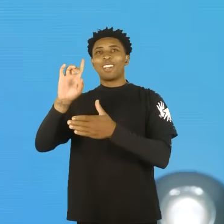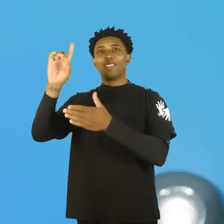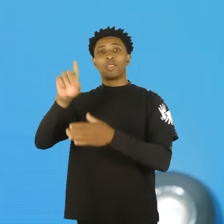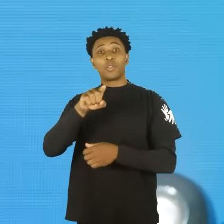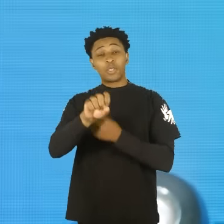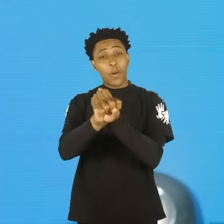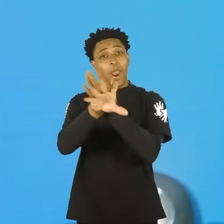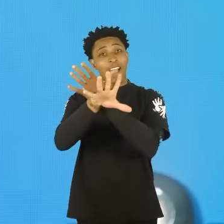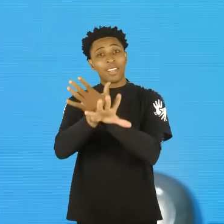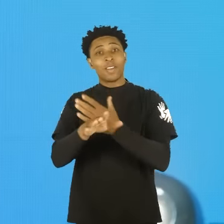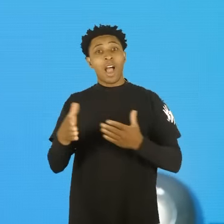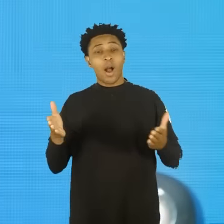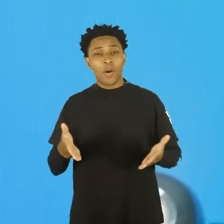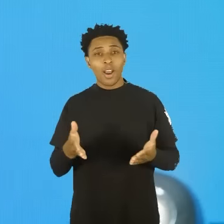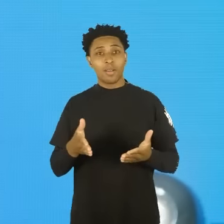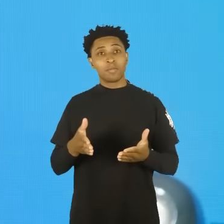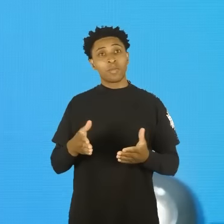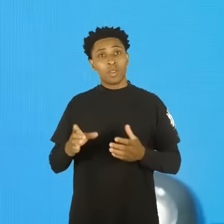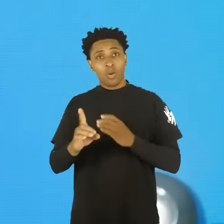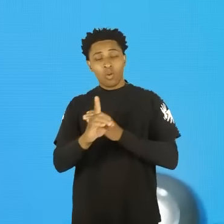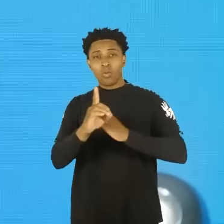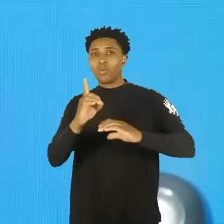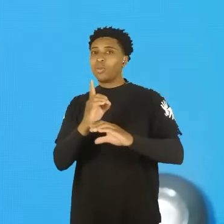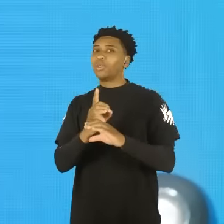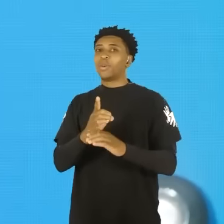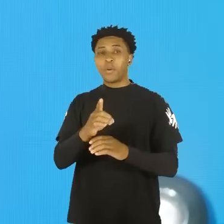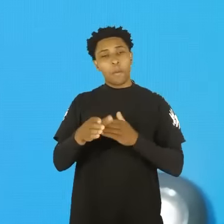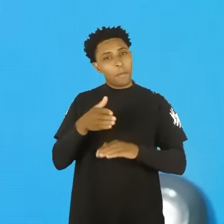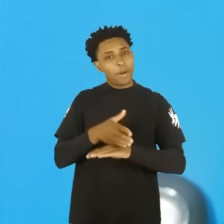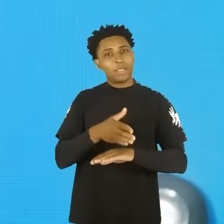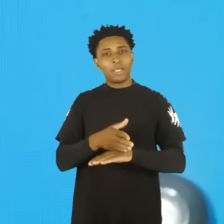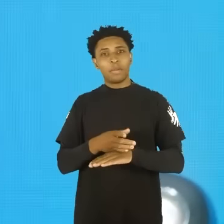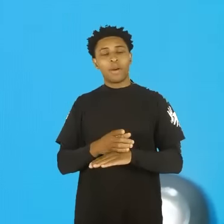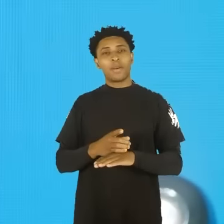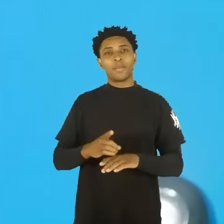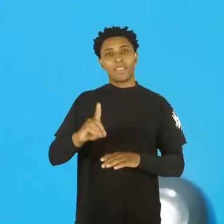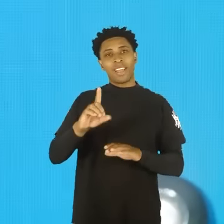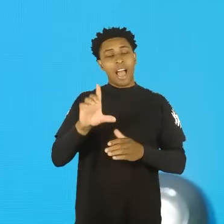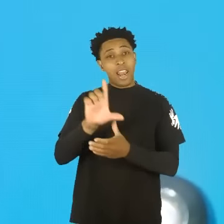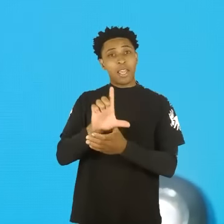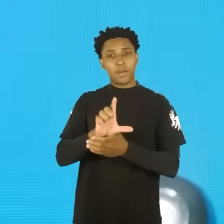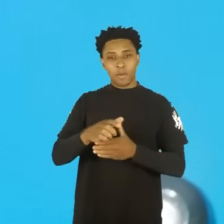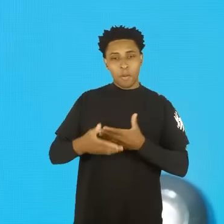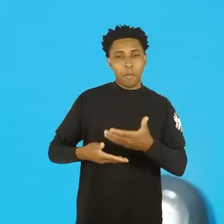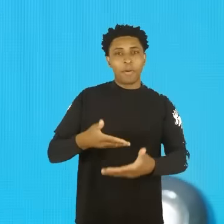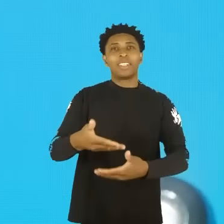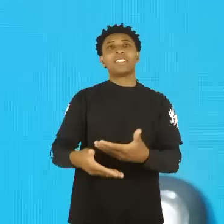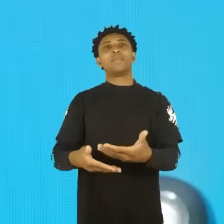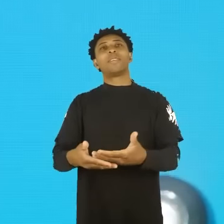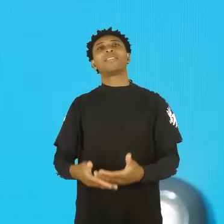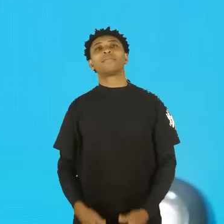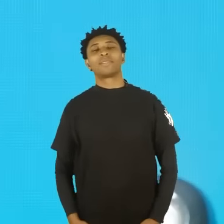Deus. Você que está online, vamos ouvir a palavra, então peço que você deixe seu like, se inscreva no canal da Lírio e compartilhe. Não deixe apenas você ter